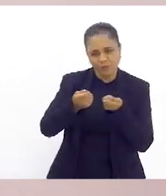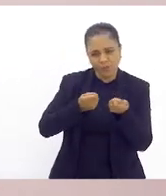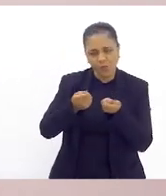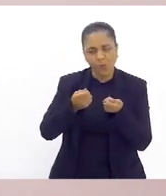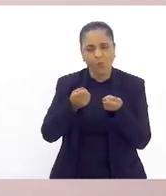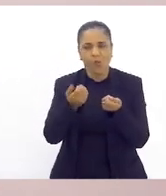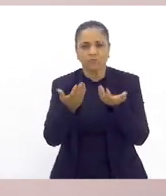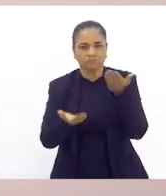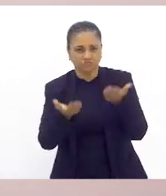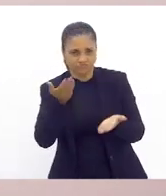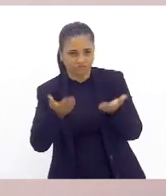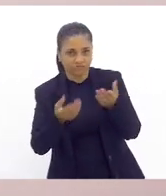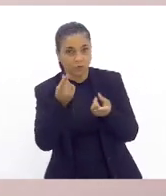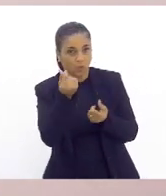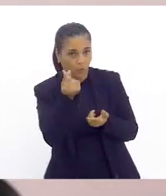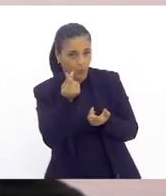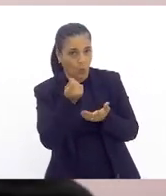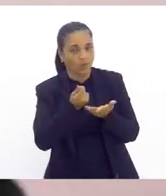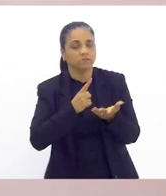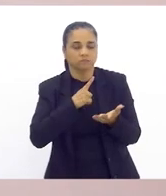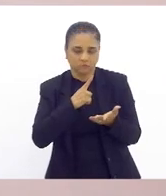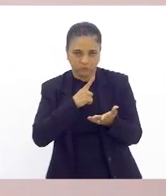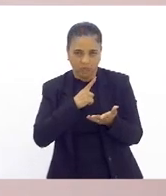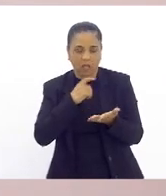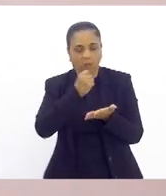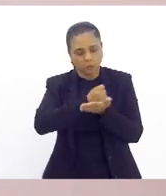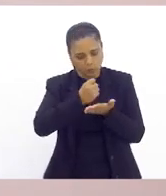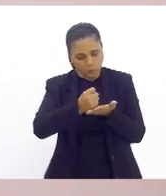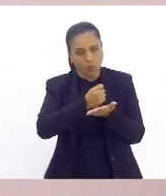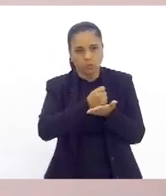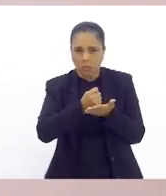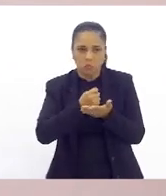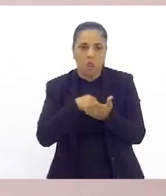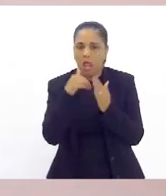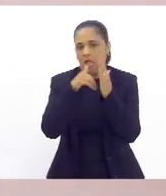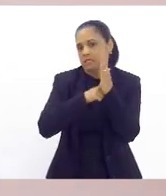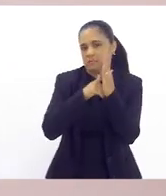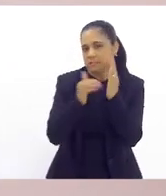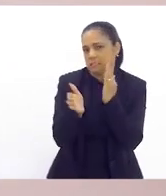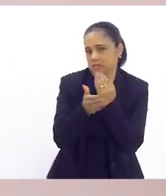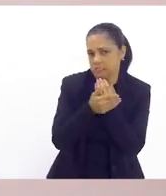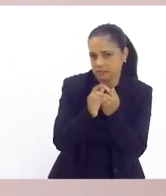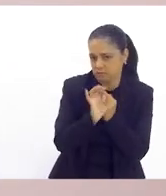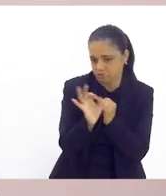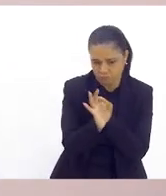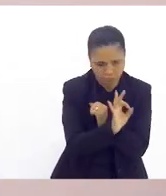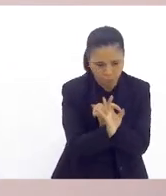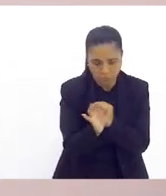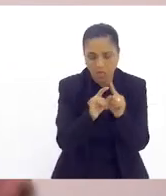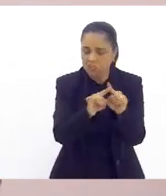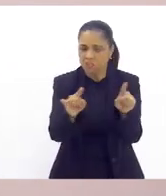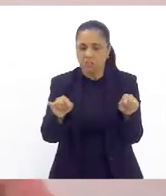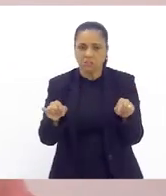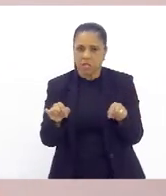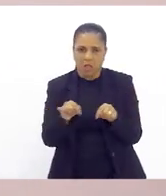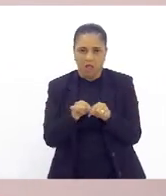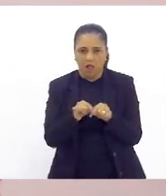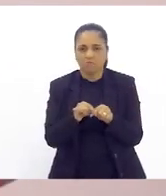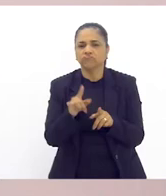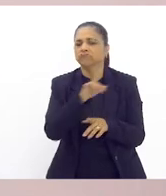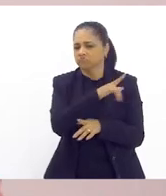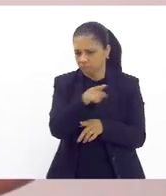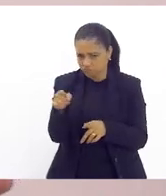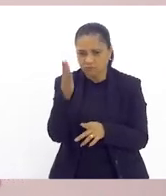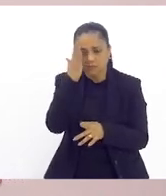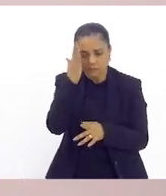concessão não é não é segredo para ninguém aqui acho que nessa sala que as empresas